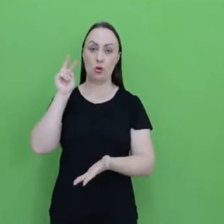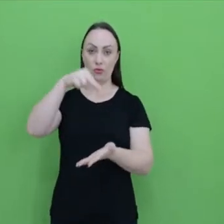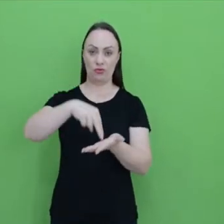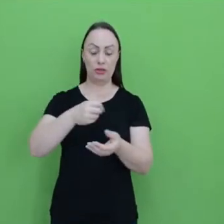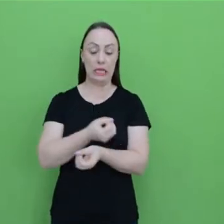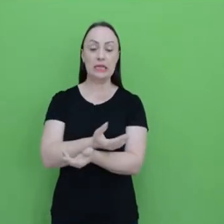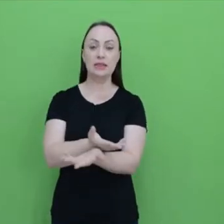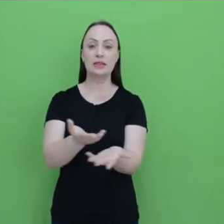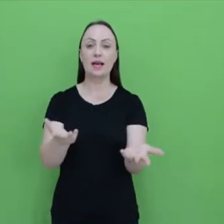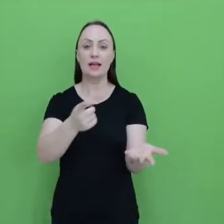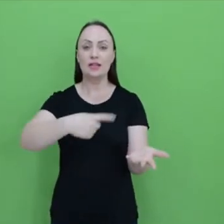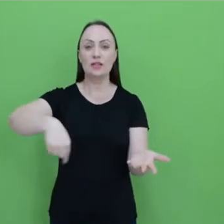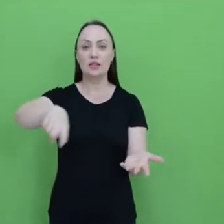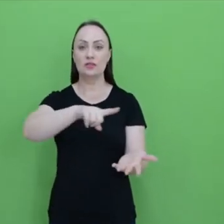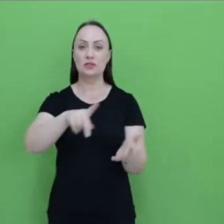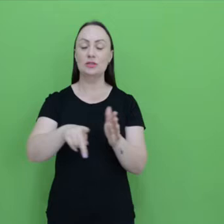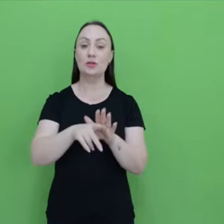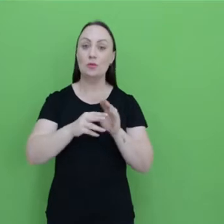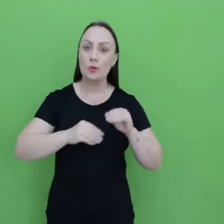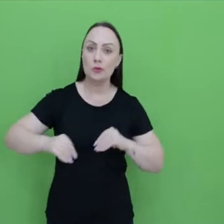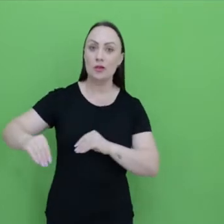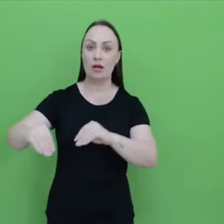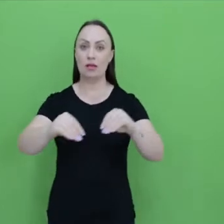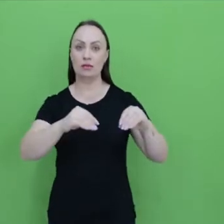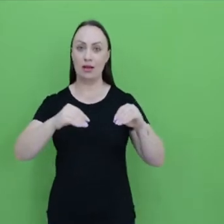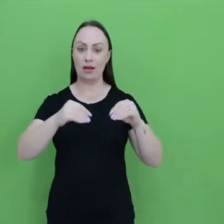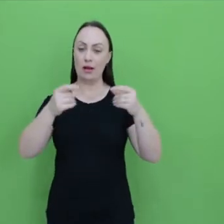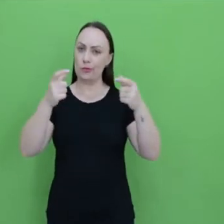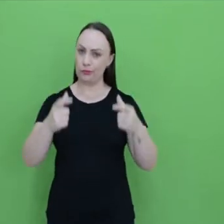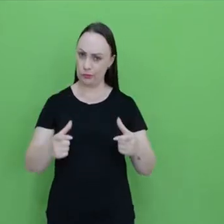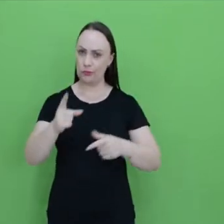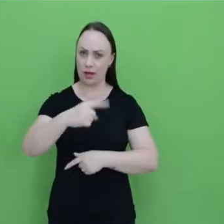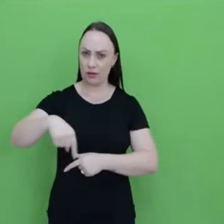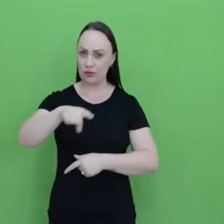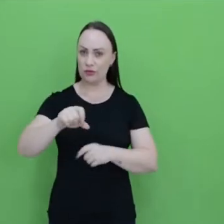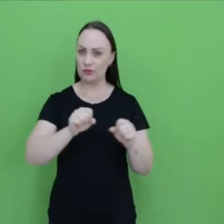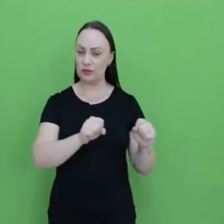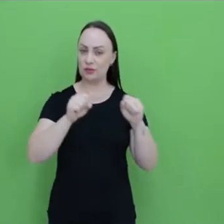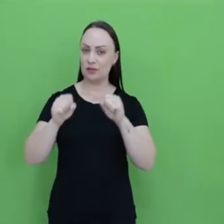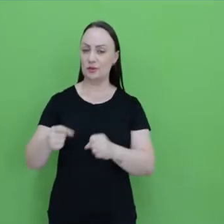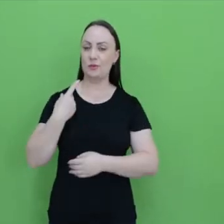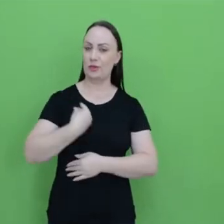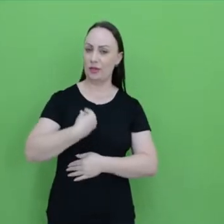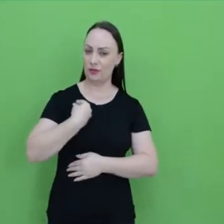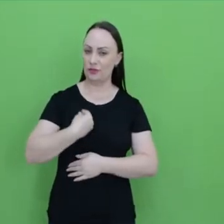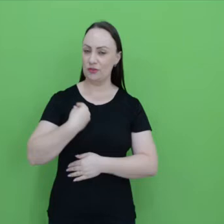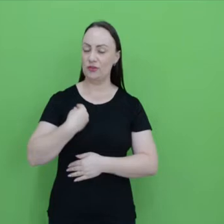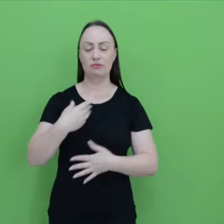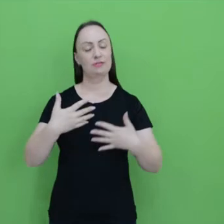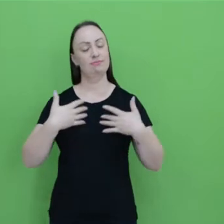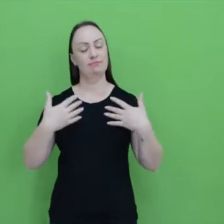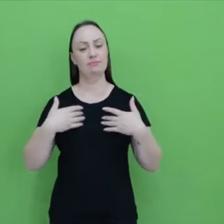para conceder a vocês uma terra, um lugar em que poderão viver com